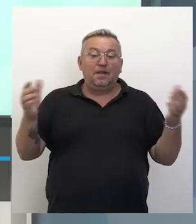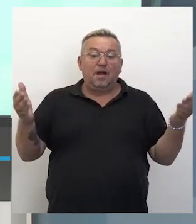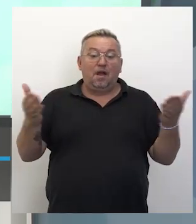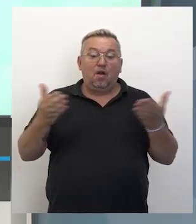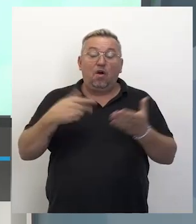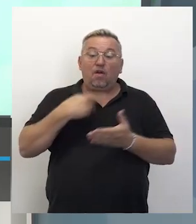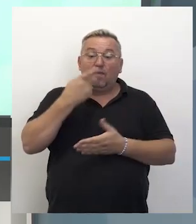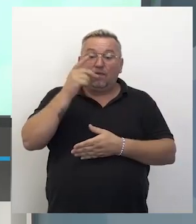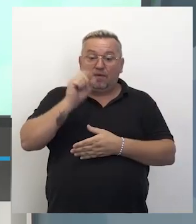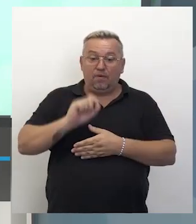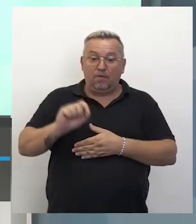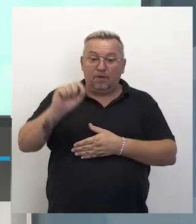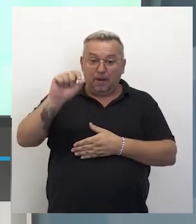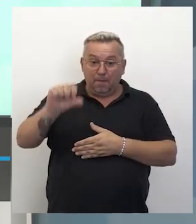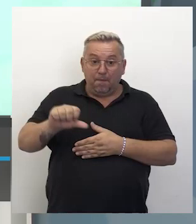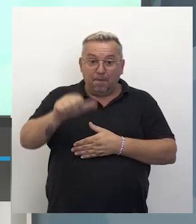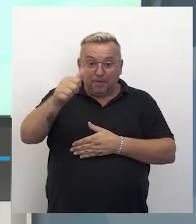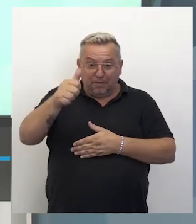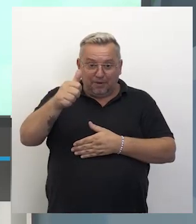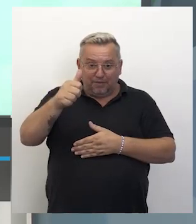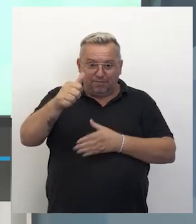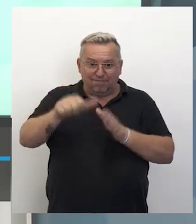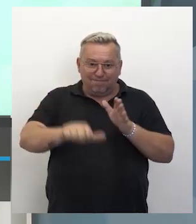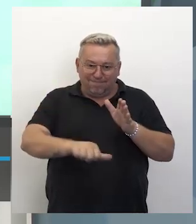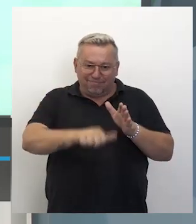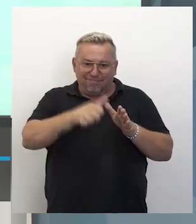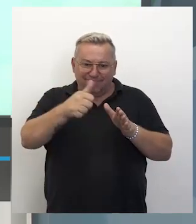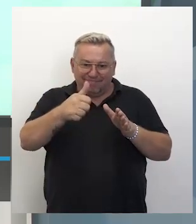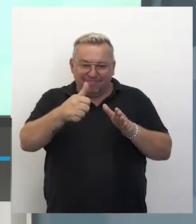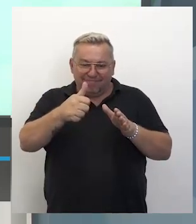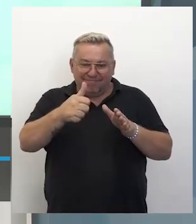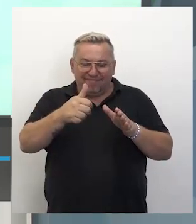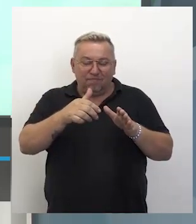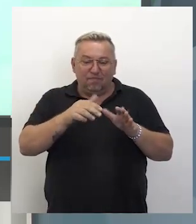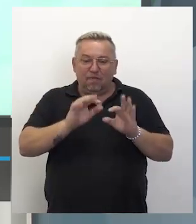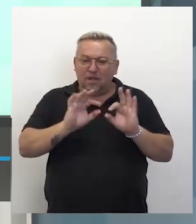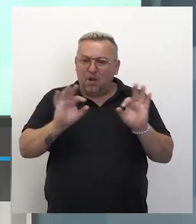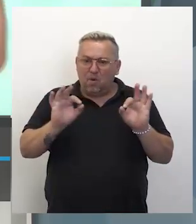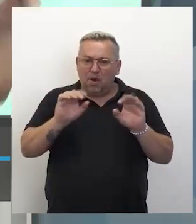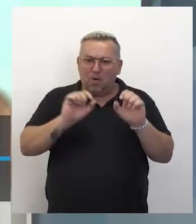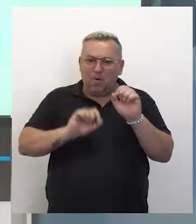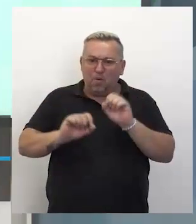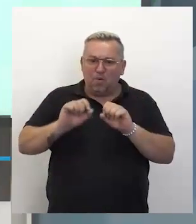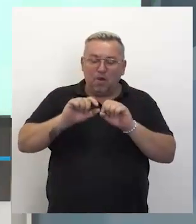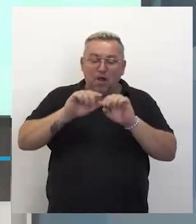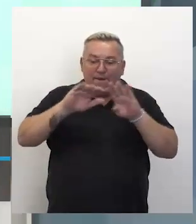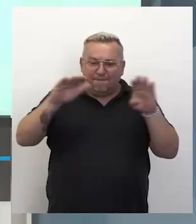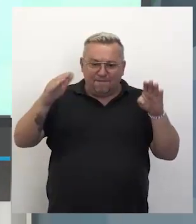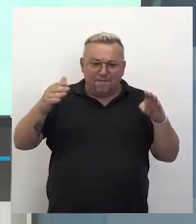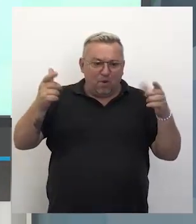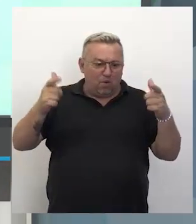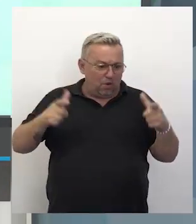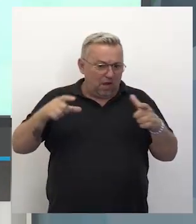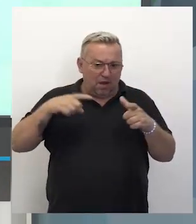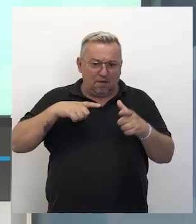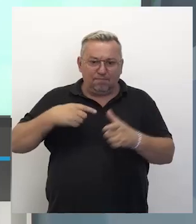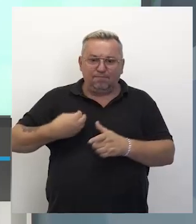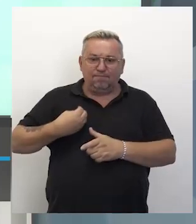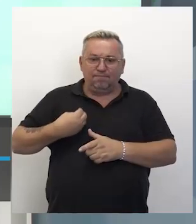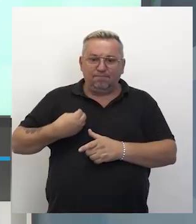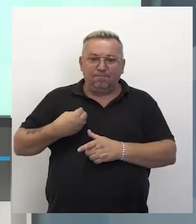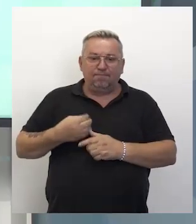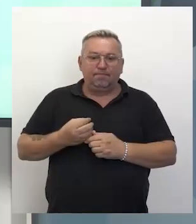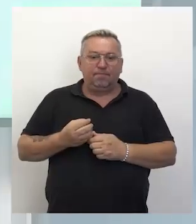falar sobre o primeiro lugar. E esse primeiro lugar não é necessariamente um espaço físico, um local específico. Vamos